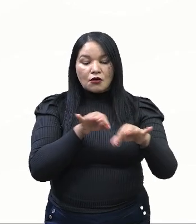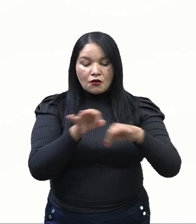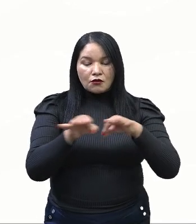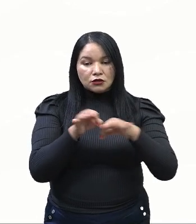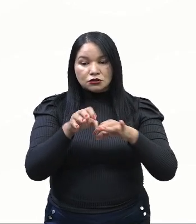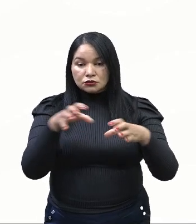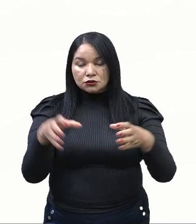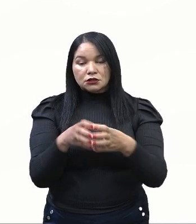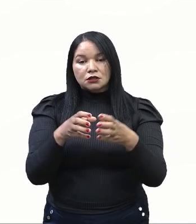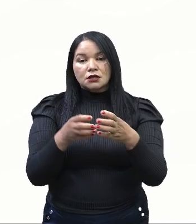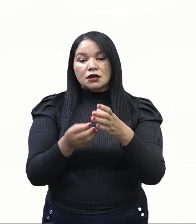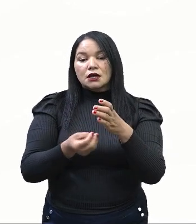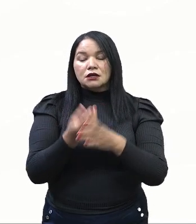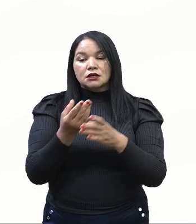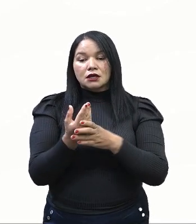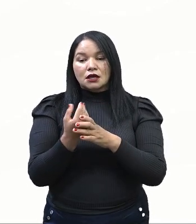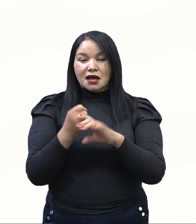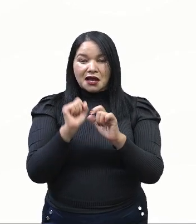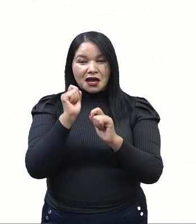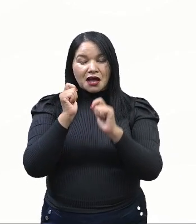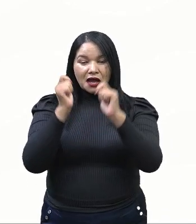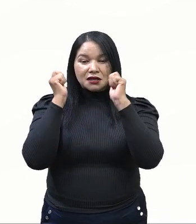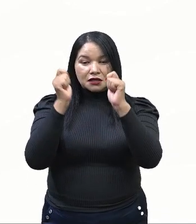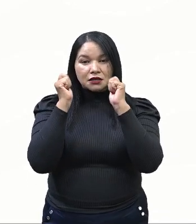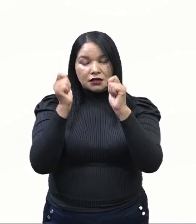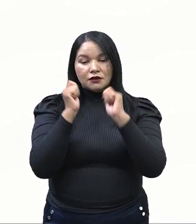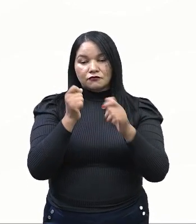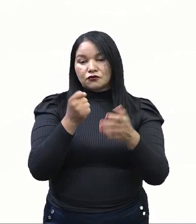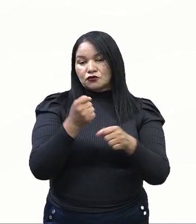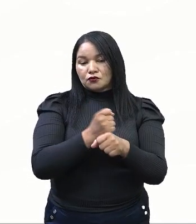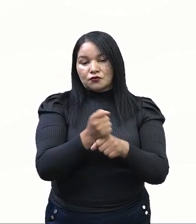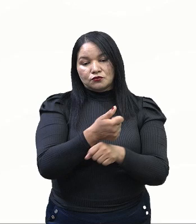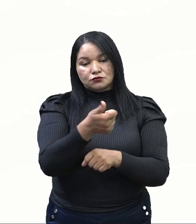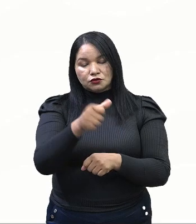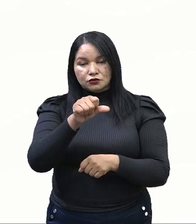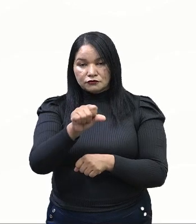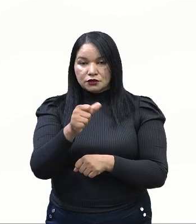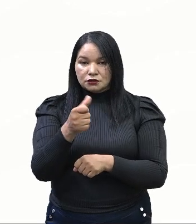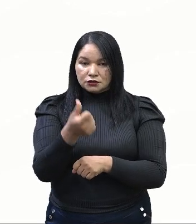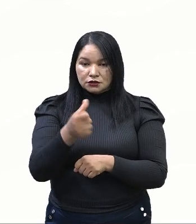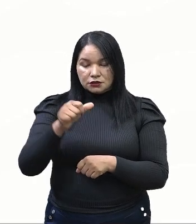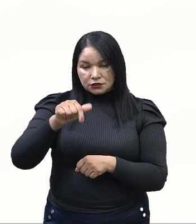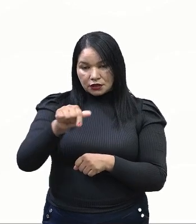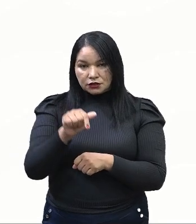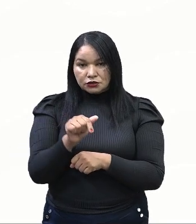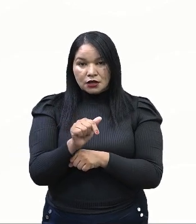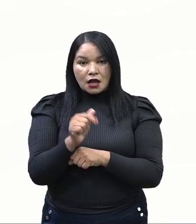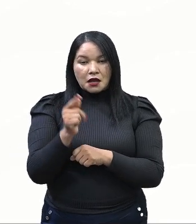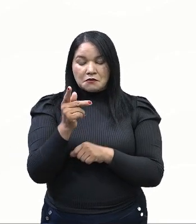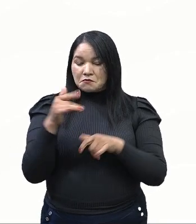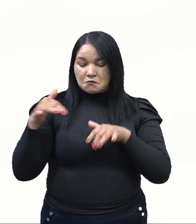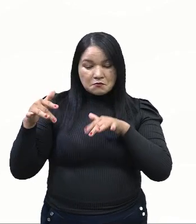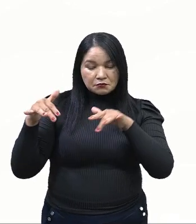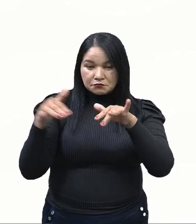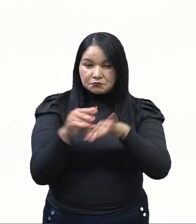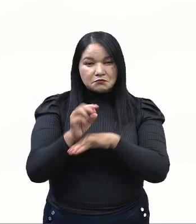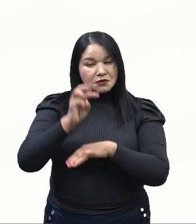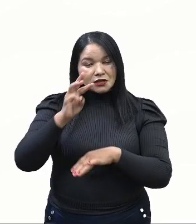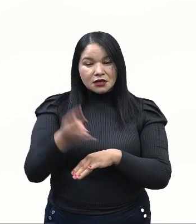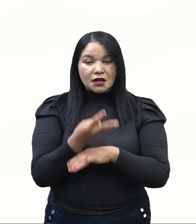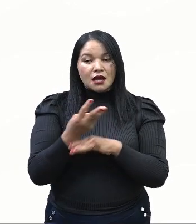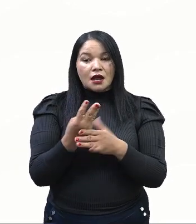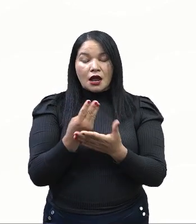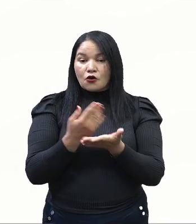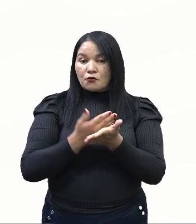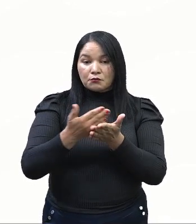formar a Greve Geral de 1917, que vai contar com milhares de trabalhadores. Ela inicia em São Paulo, mas